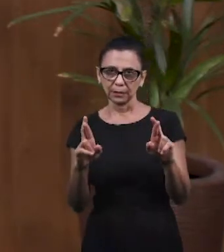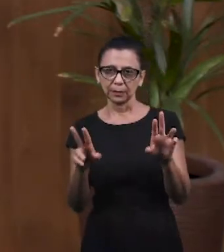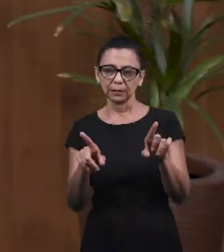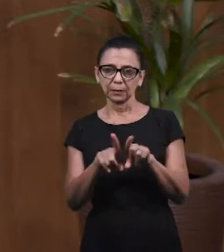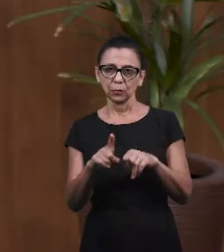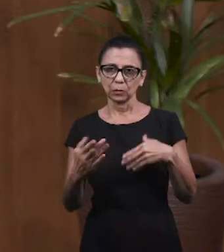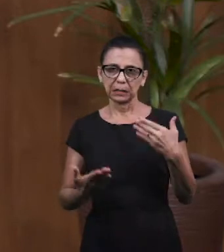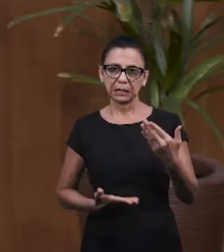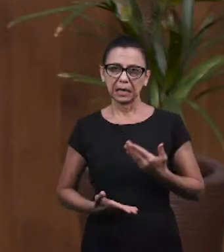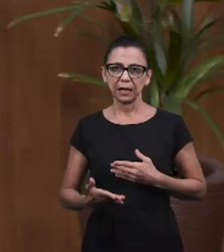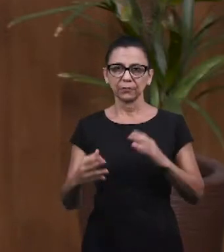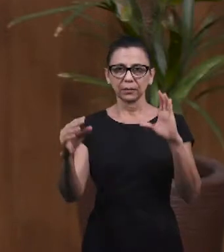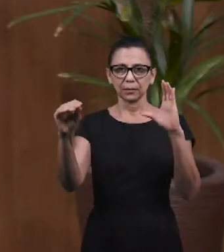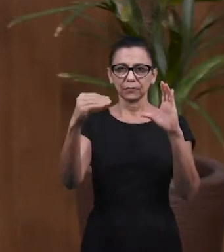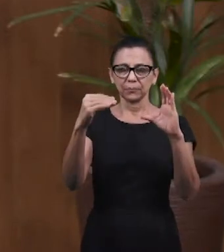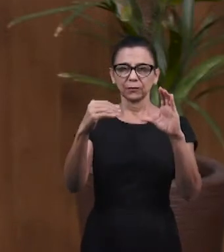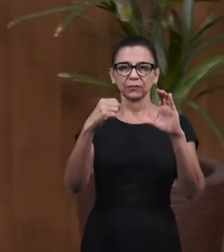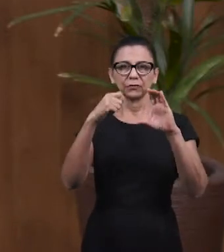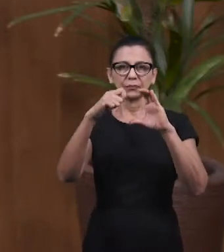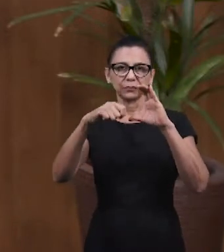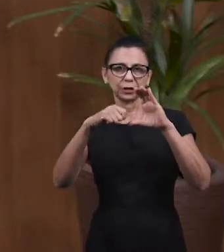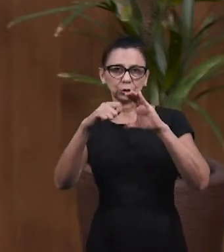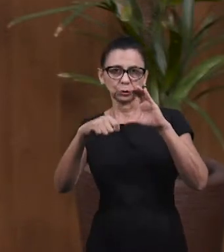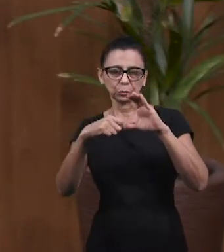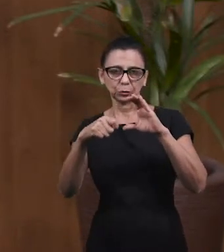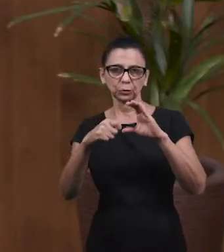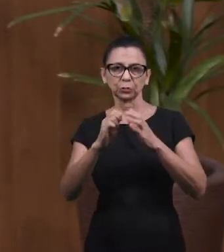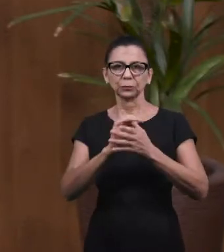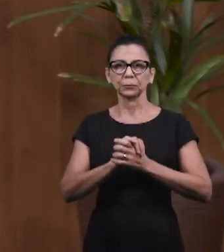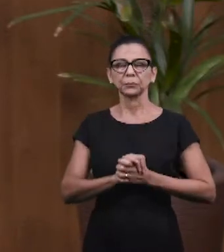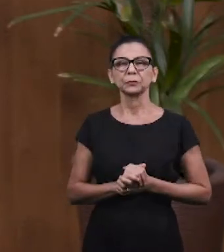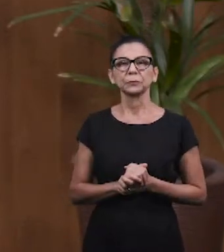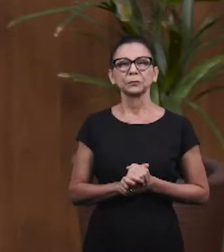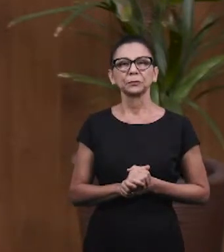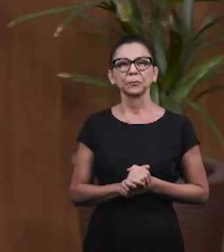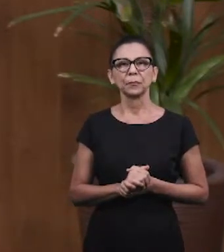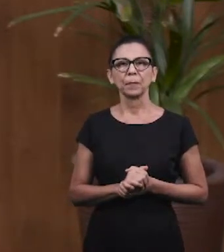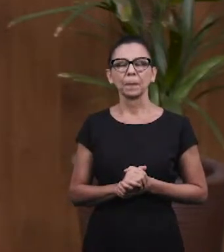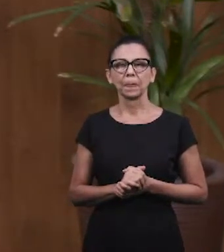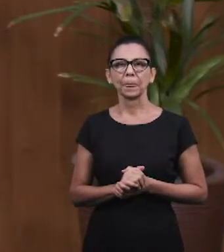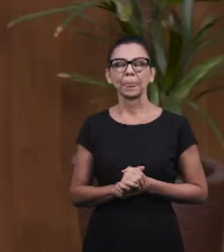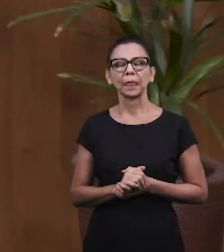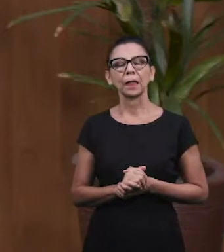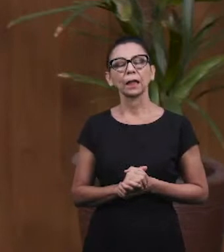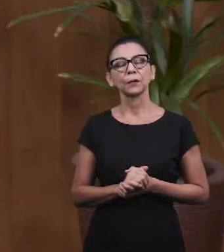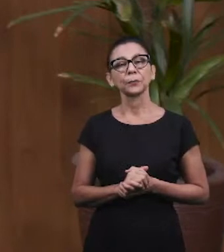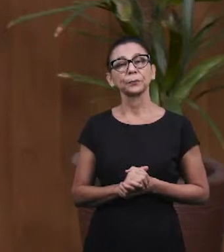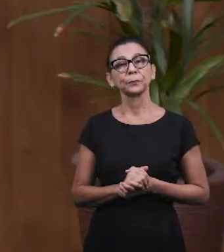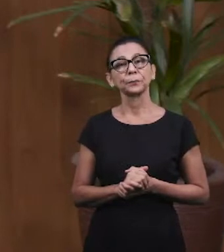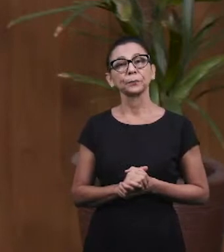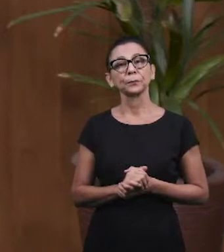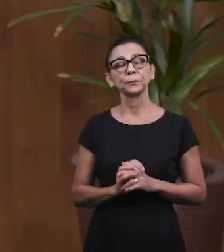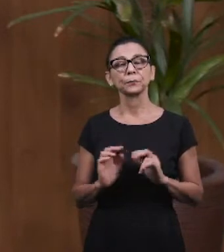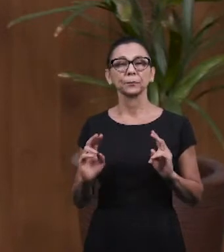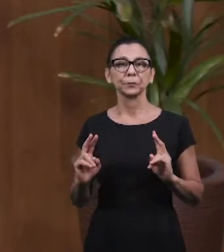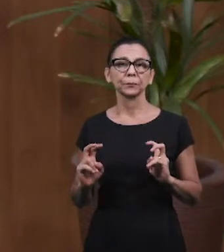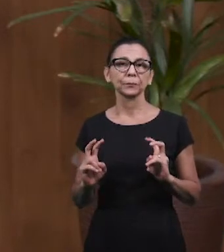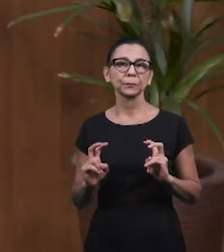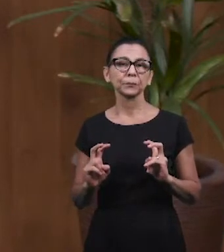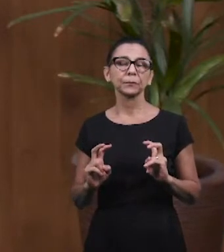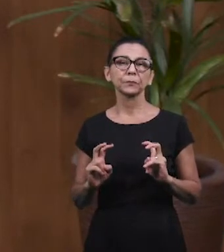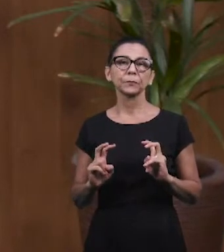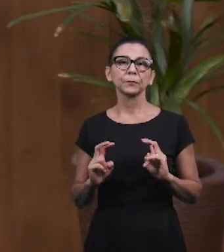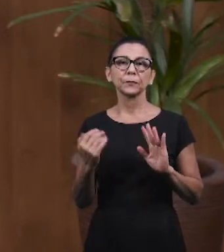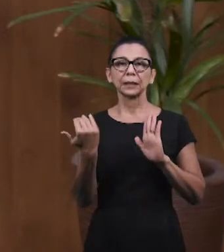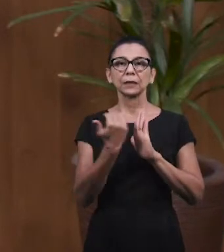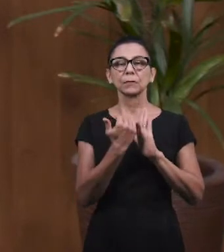apresentar aqui, alguns deles, nesta Escola Bíblica Dominical de hoje, um pouco mais cedo. O nosso assunto ele está sendo